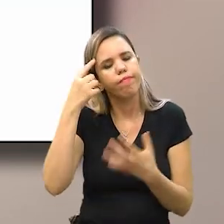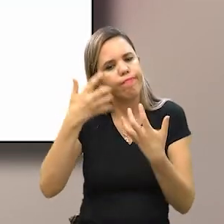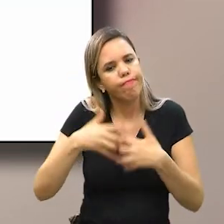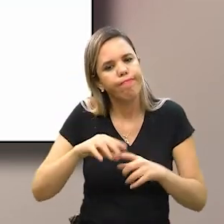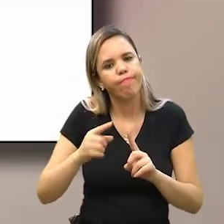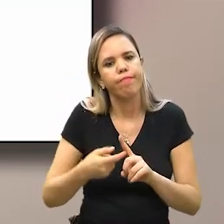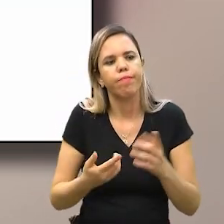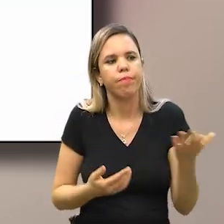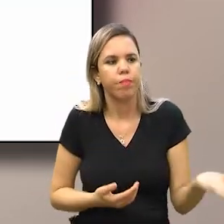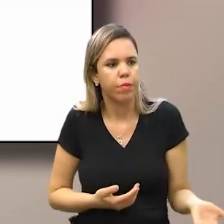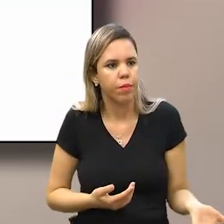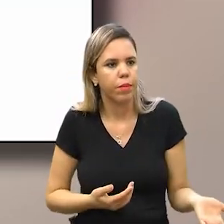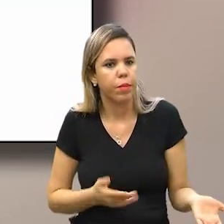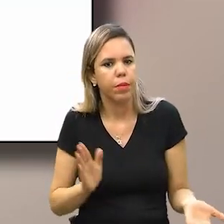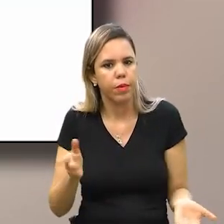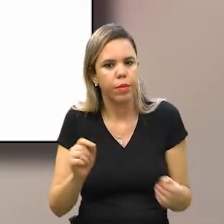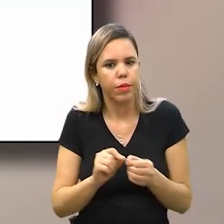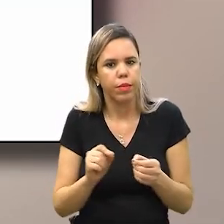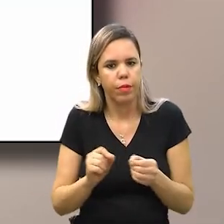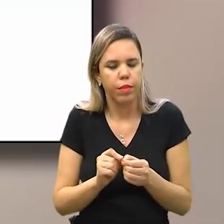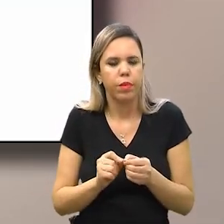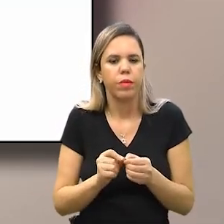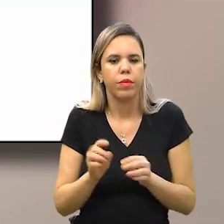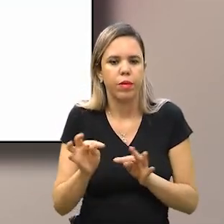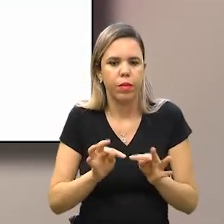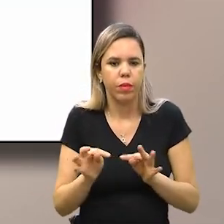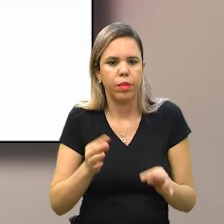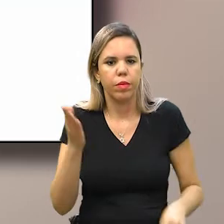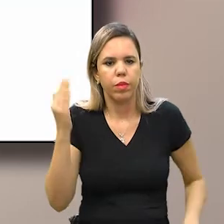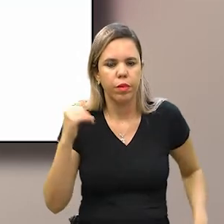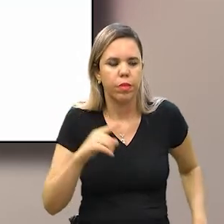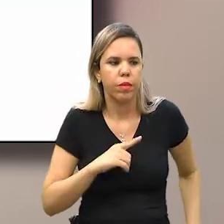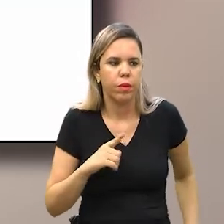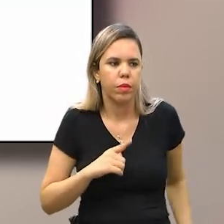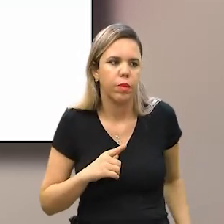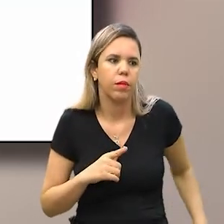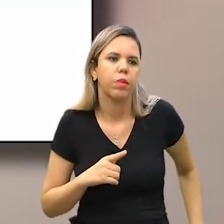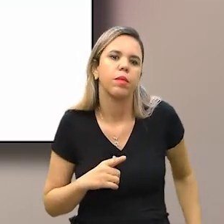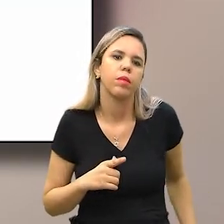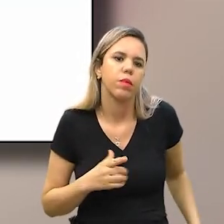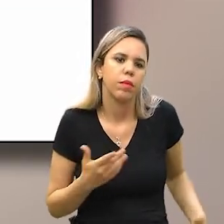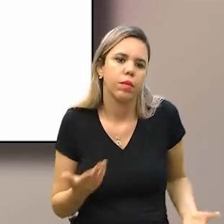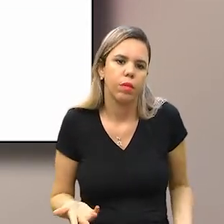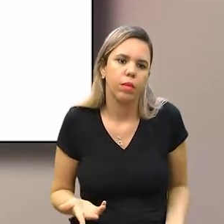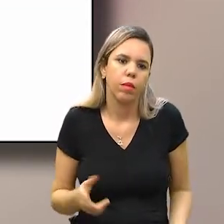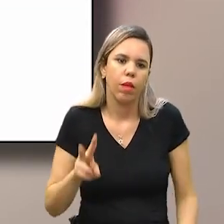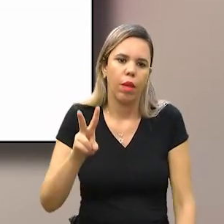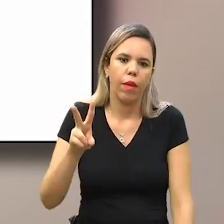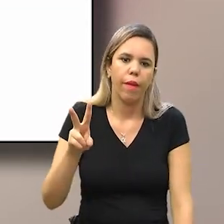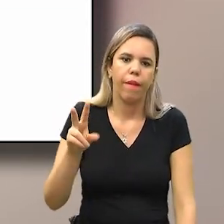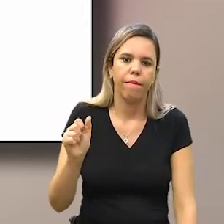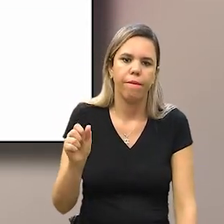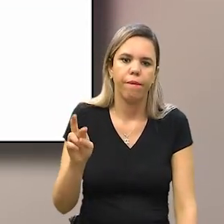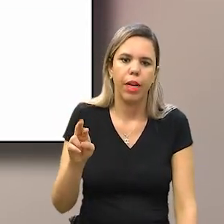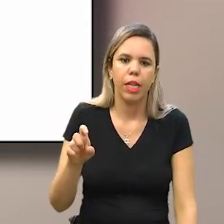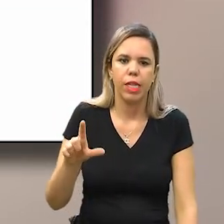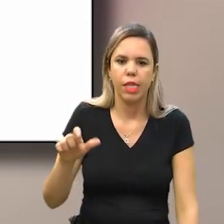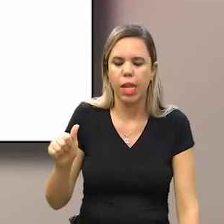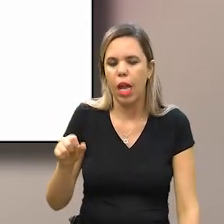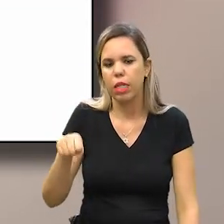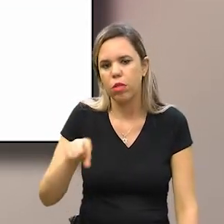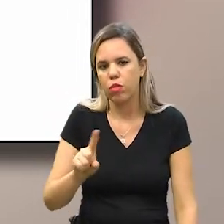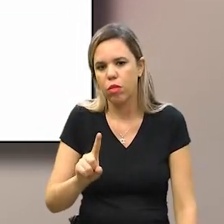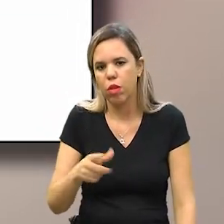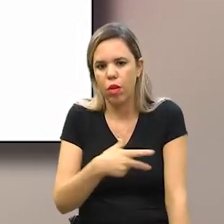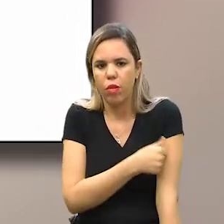dela pensar em engravidar, ela já fizesse a sorologia, para saber se ela teve a varicela ou se